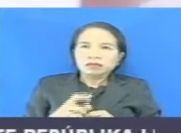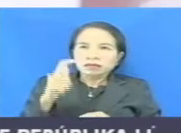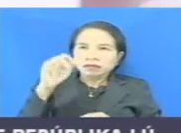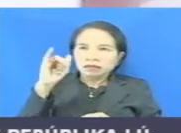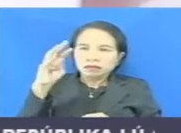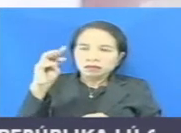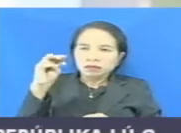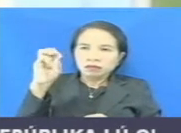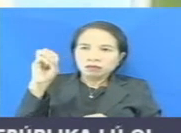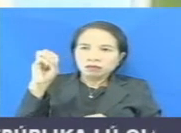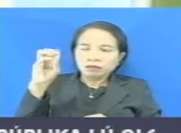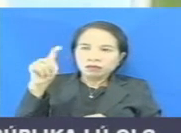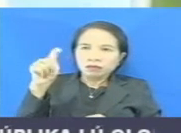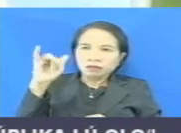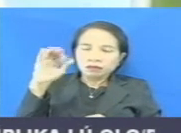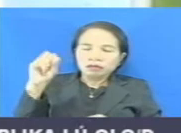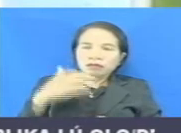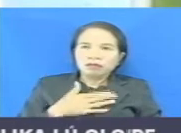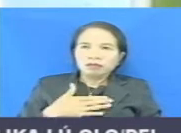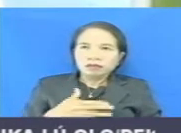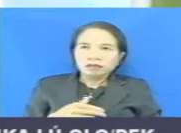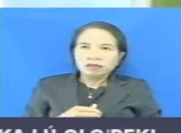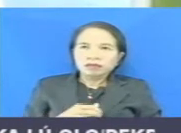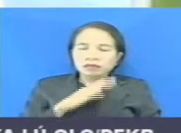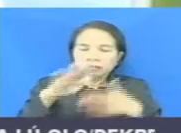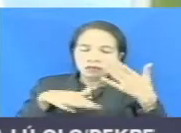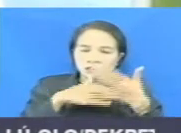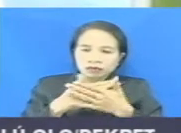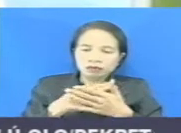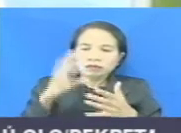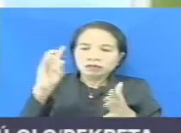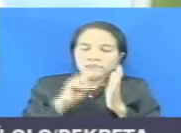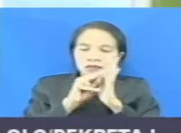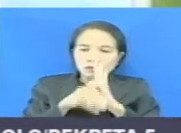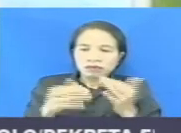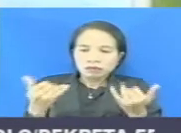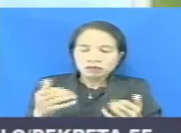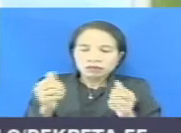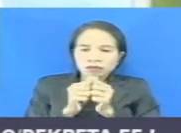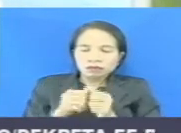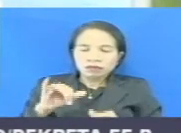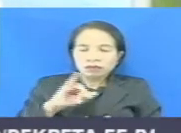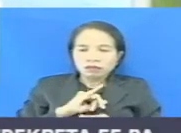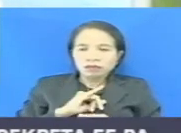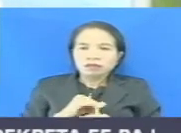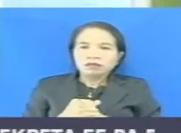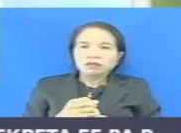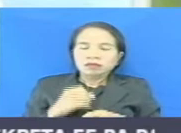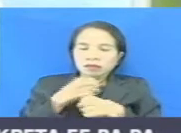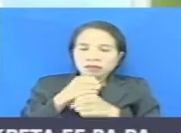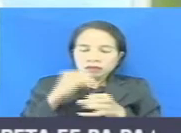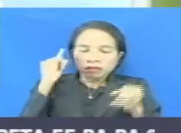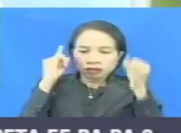favor. Dia, que espectadores é rádio na televisão Timor-Leste, 7 minutos para São Nohin. Muito falou ao Timóteo Guzmão, ao ser a